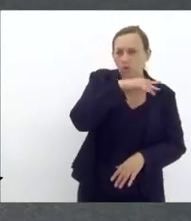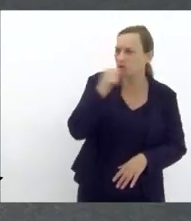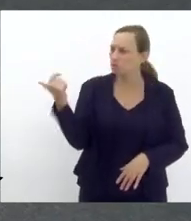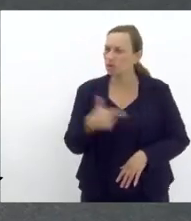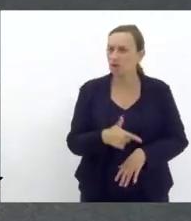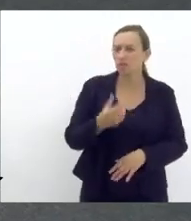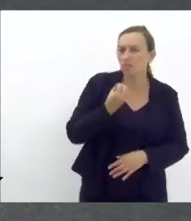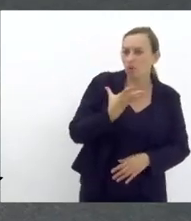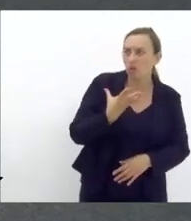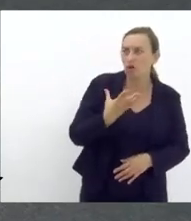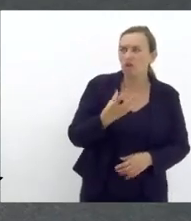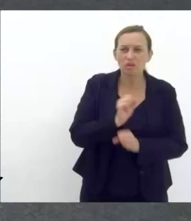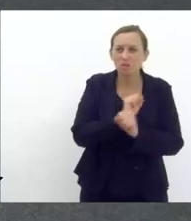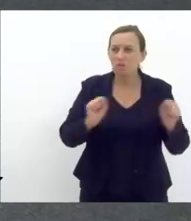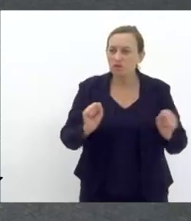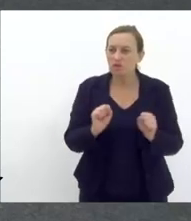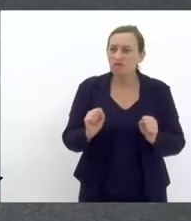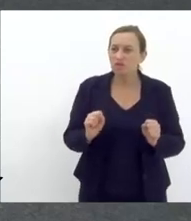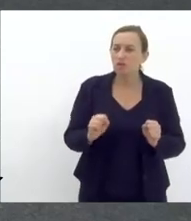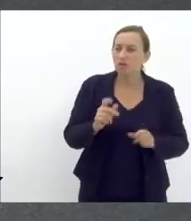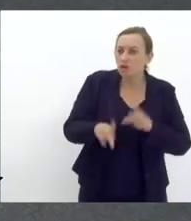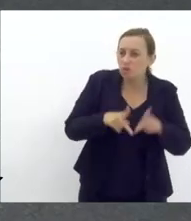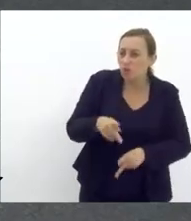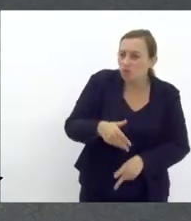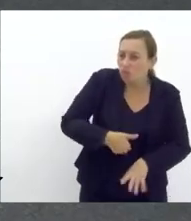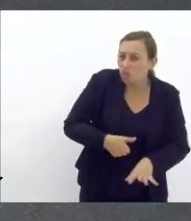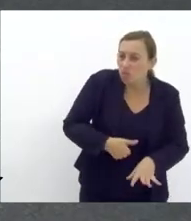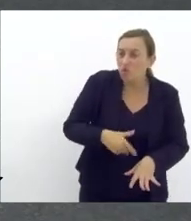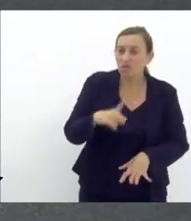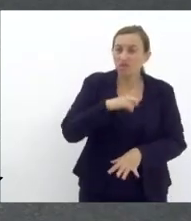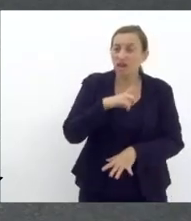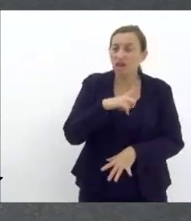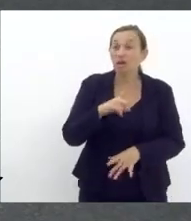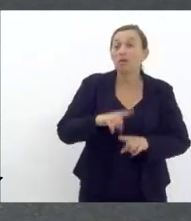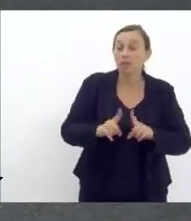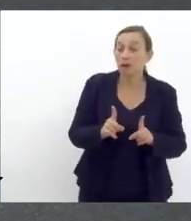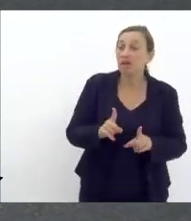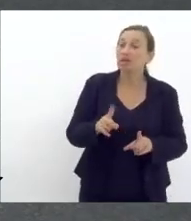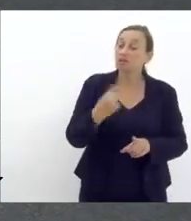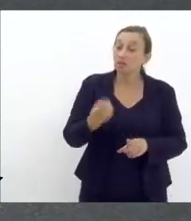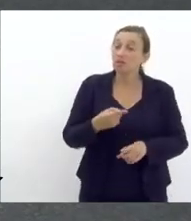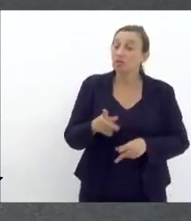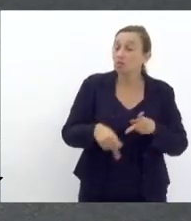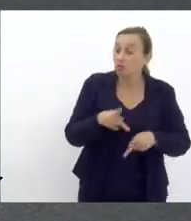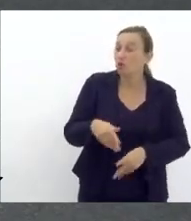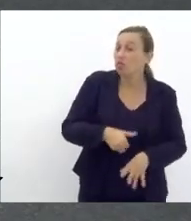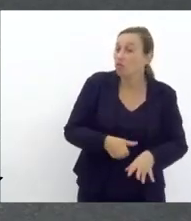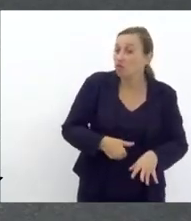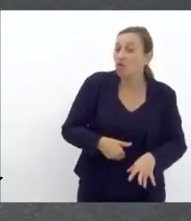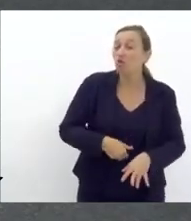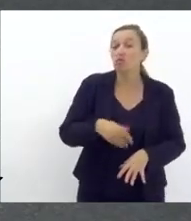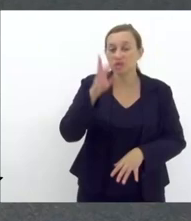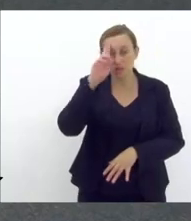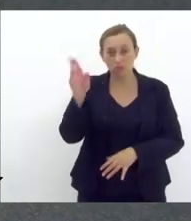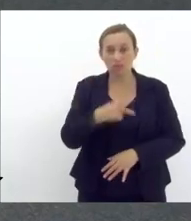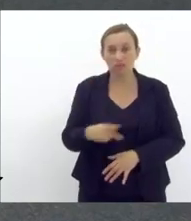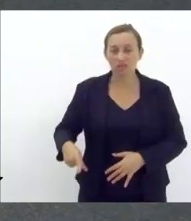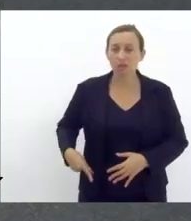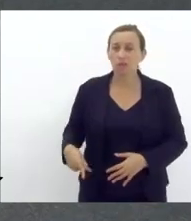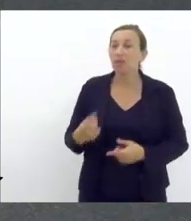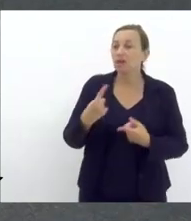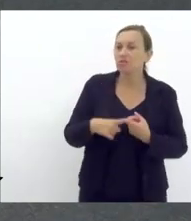é possível que a nossa população esteja passando fome mas sabe porque estamos com a nossa população passando fome senhora Presidente